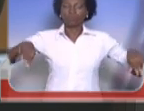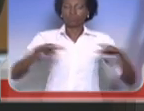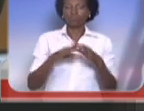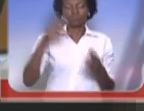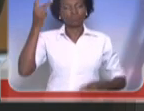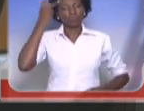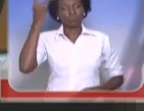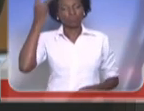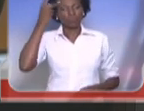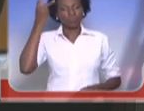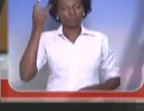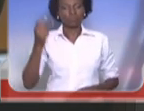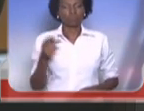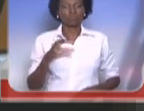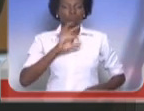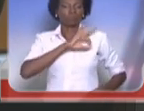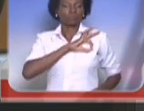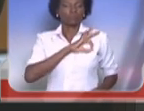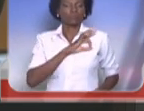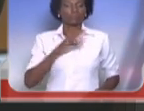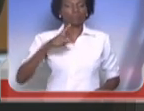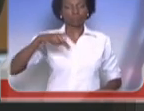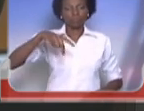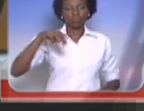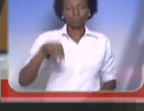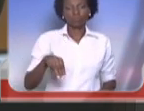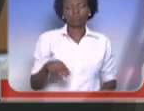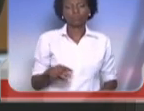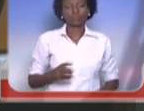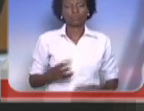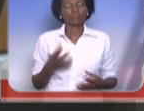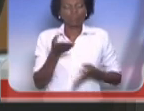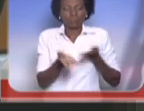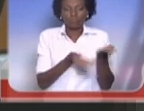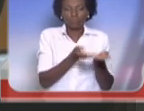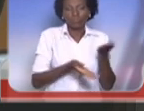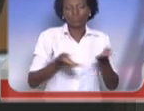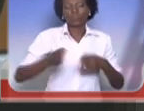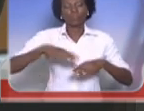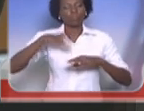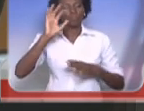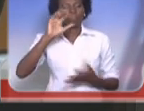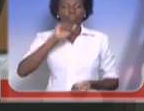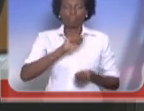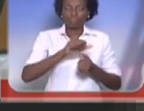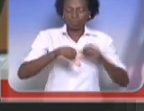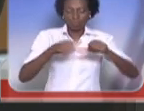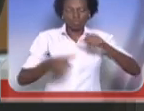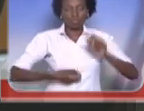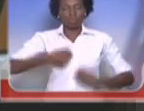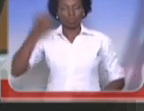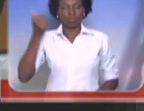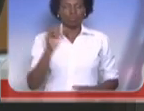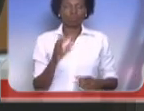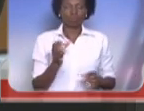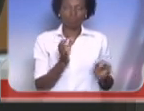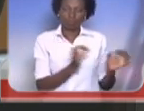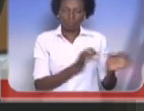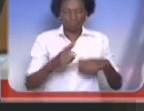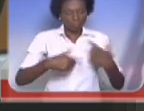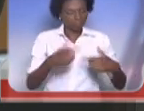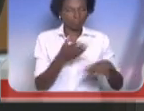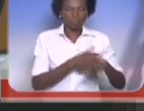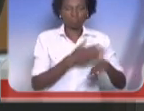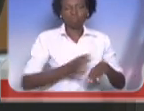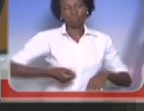Paulo, que vai ter uma polícia militar sempre mais cuidada, mais aperfeiçoada e mais disciplinada. Então, parabéns a todos